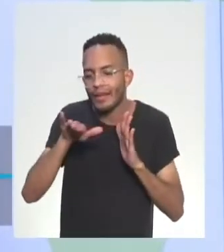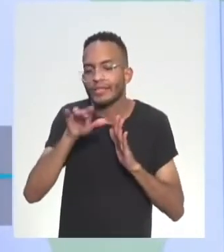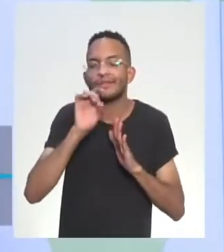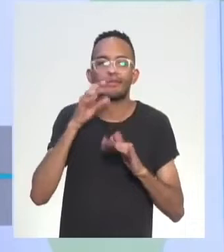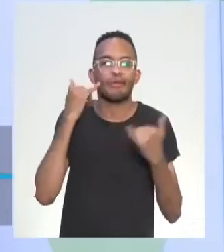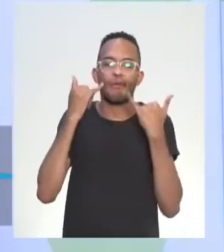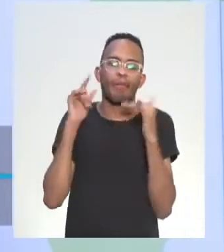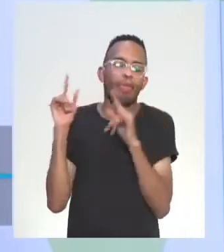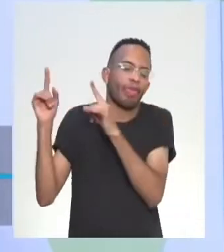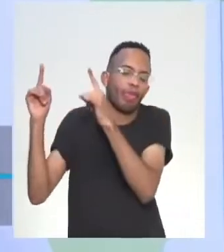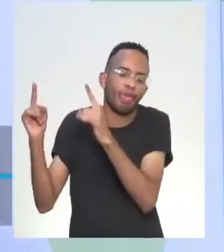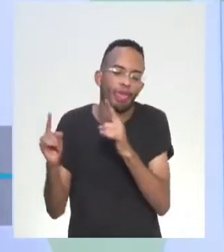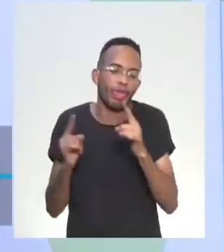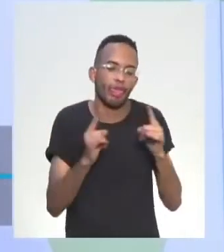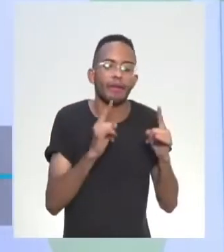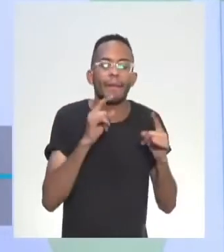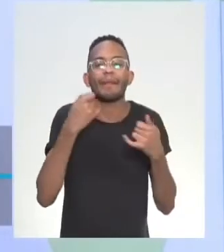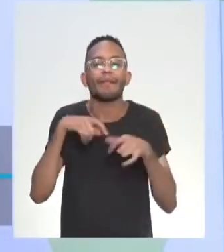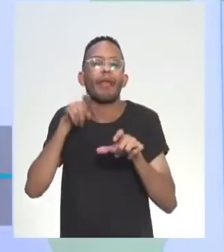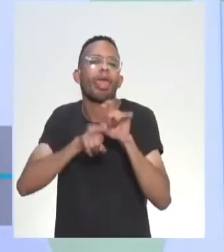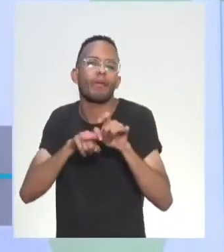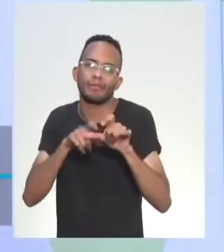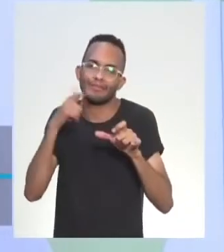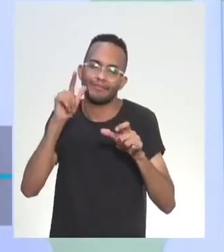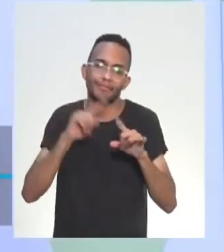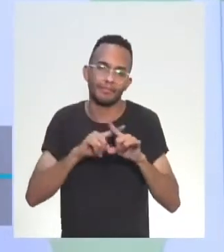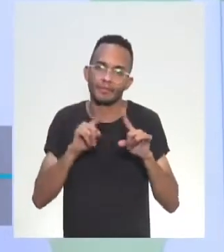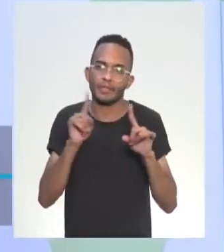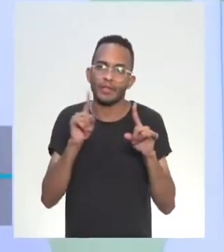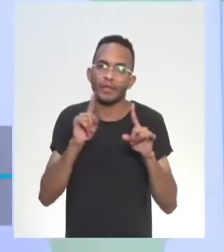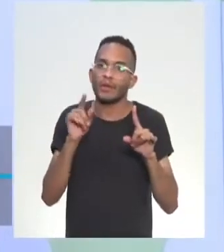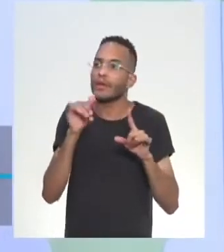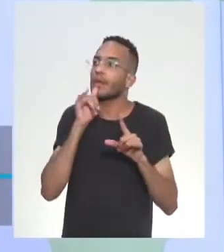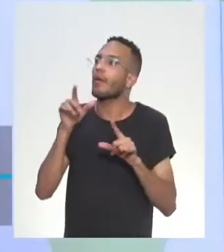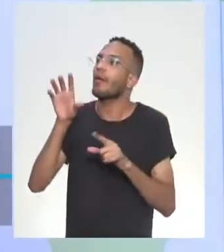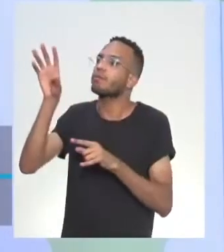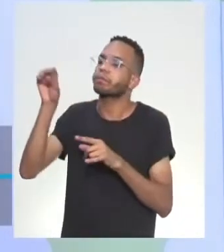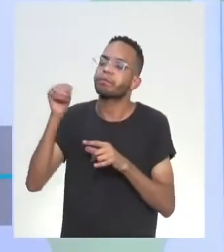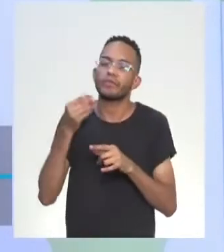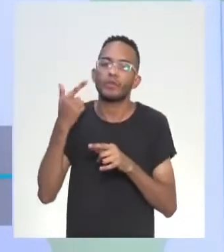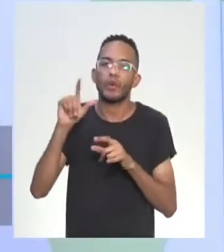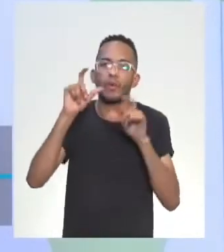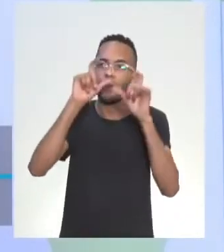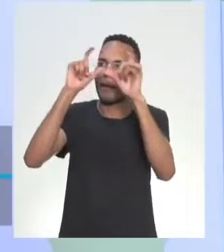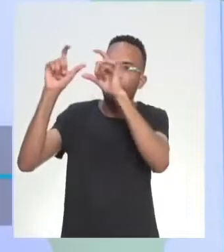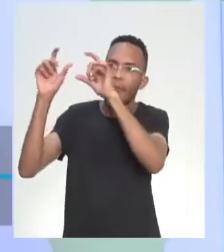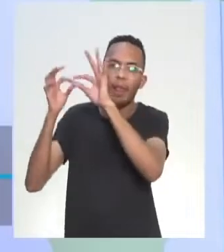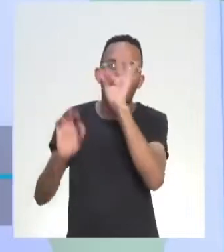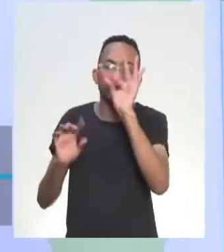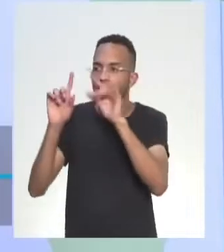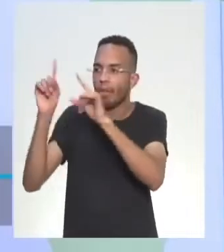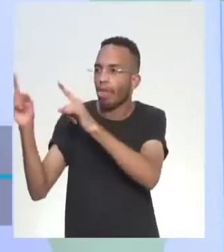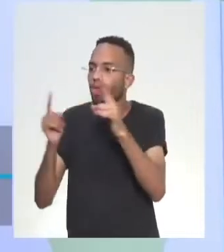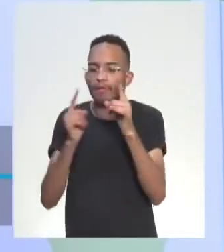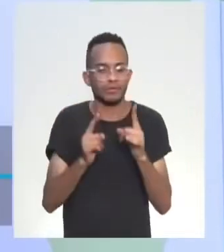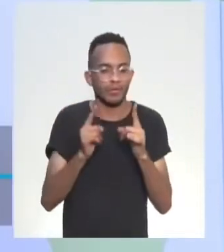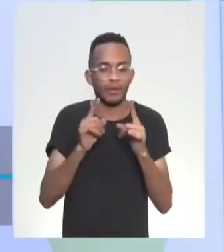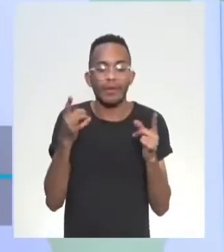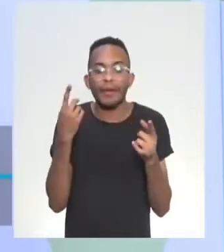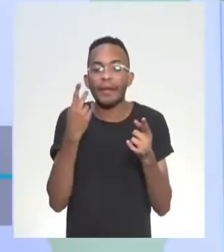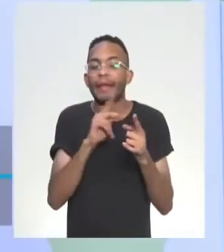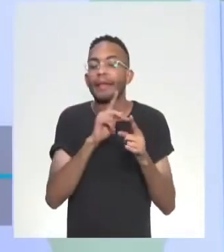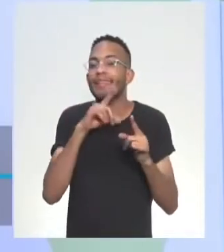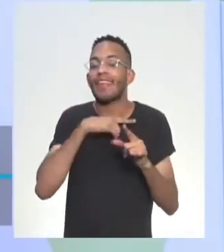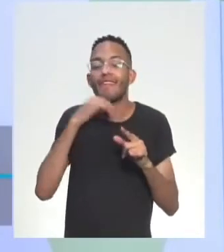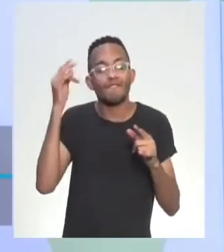informação à parte que vai precisar se ligar a outras. Então, não é tirado do quadrinho, tá? É uma parte do quadrinho bem menor,